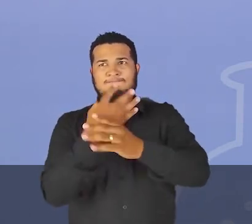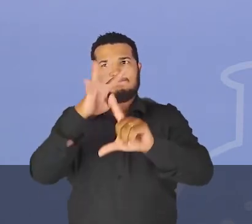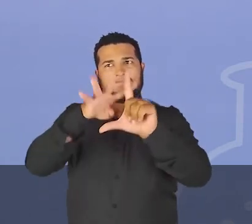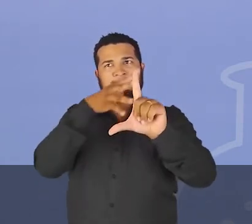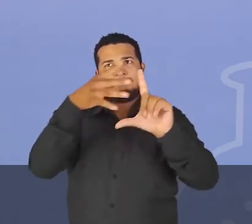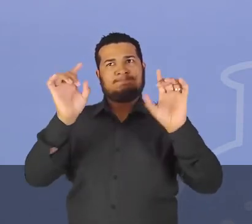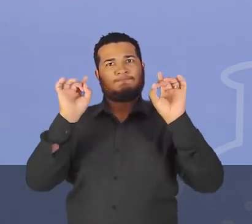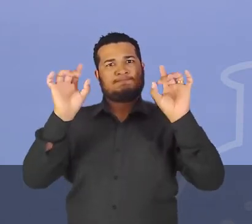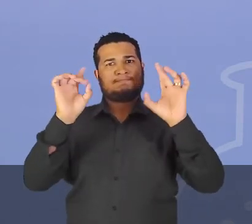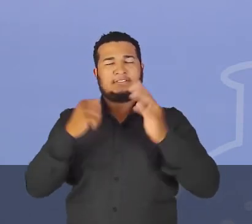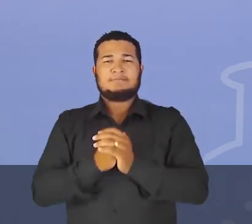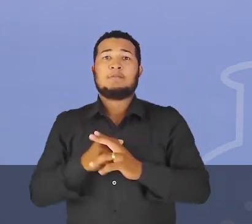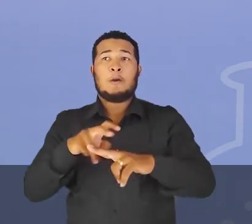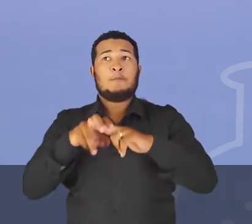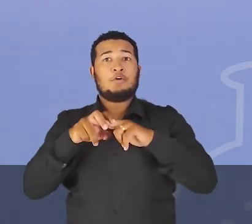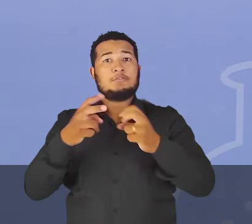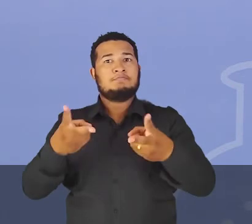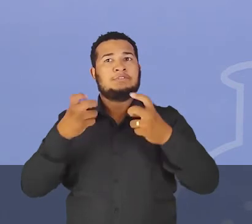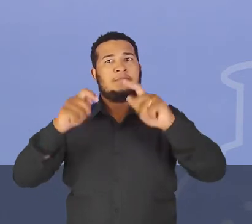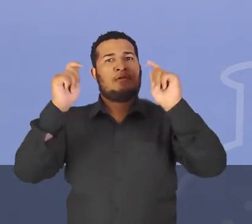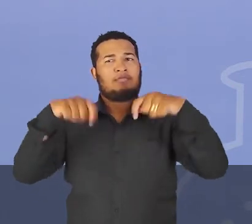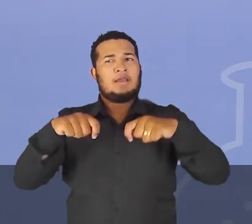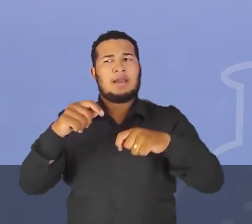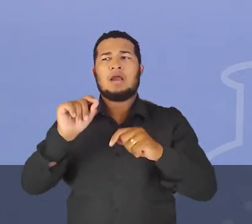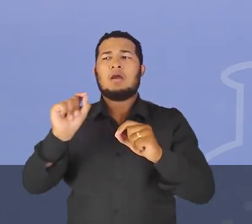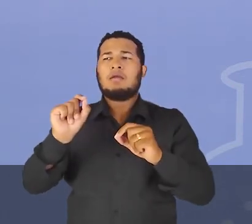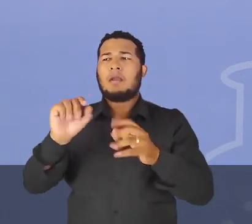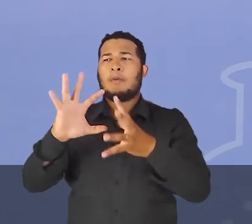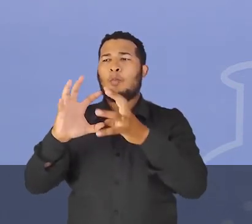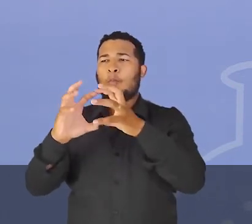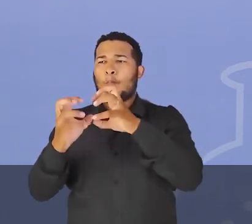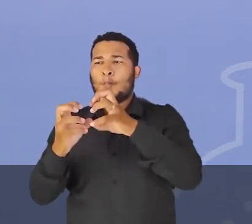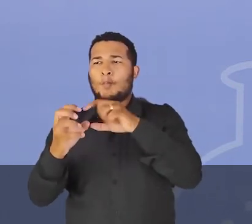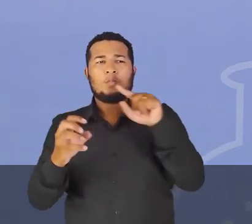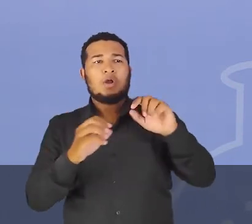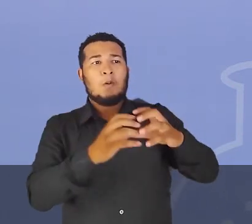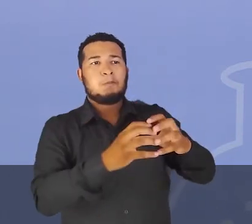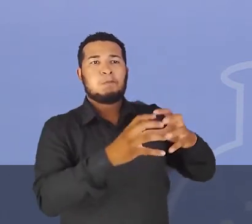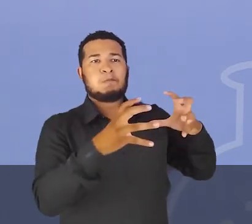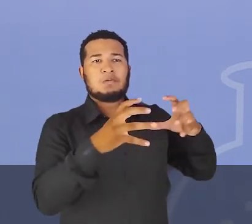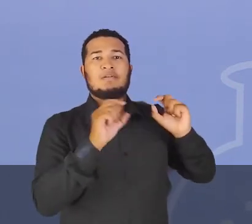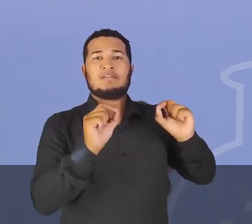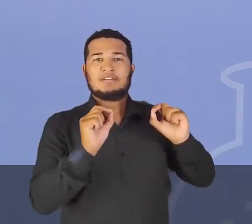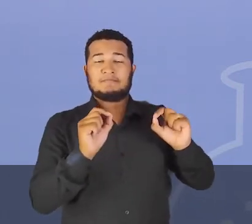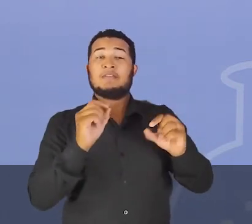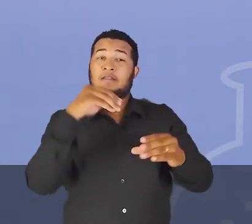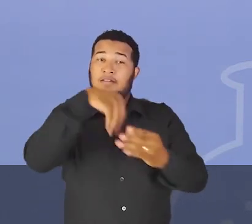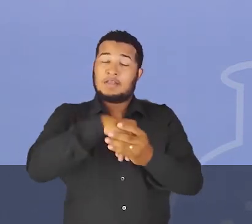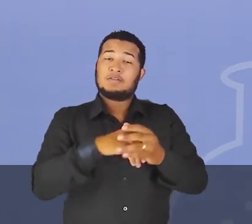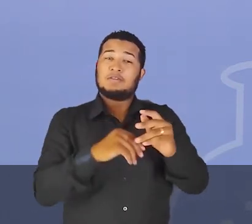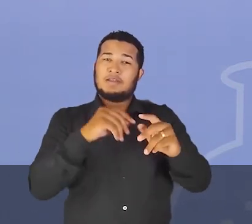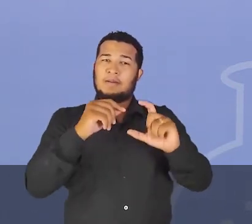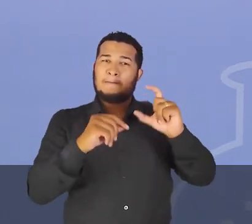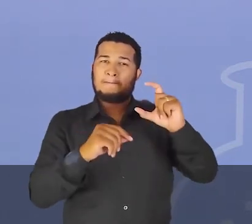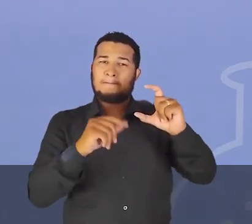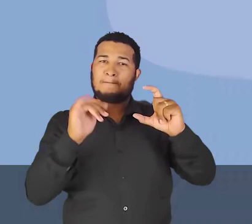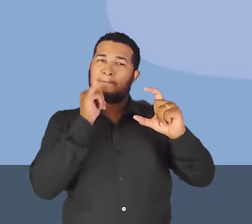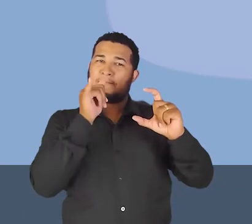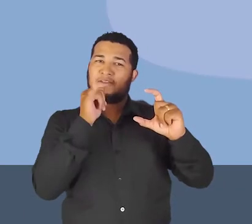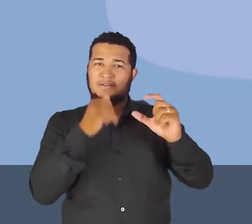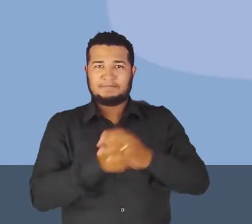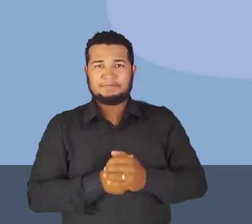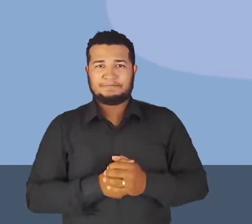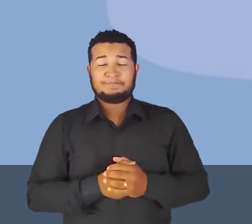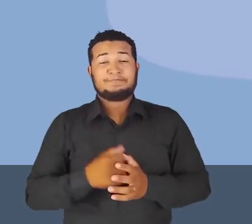partir disso, é possível identificar quem sofre oxidação e quem sofre redução nas pilhas aí que a gente conhece. Vamos ver um